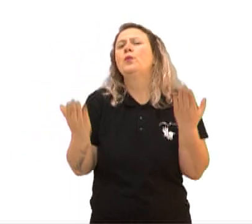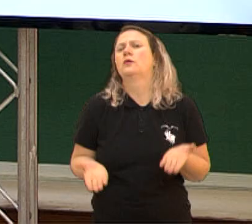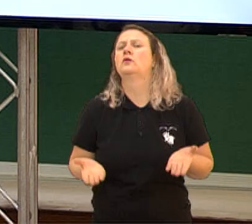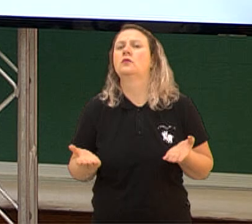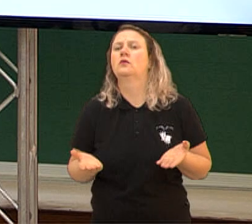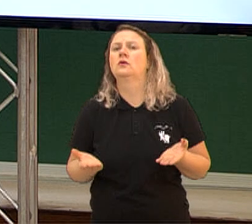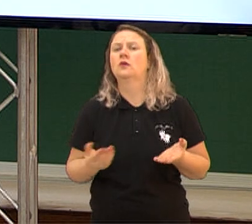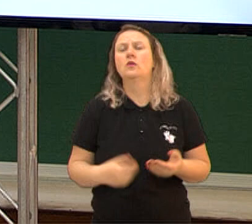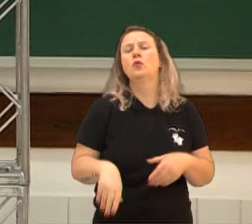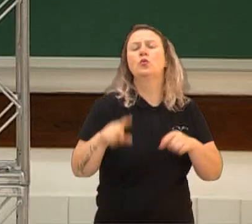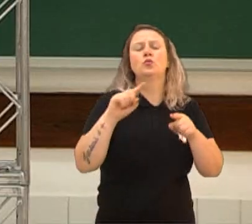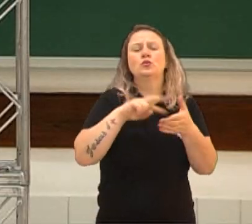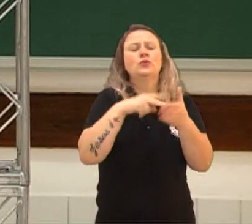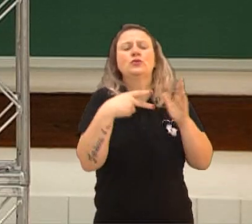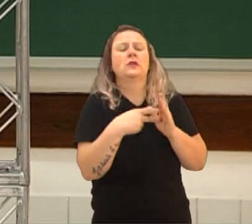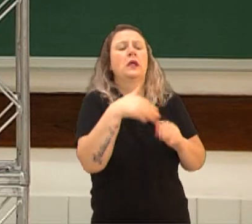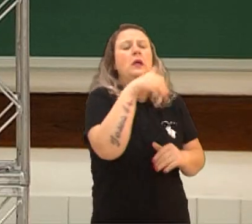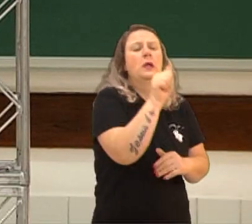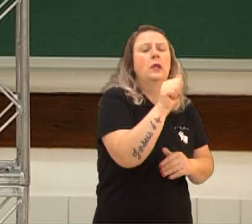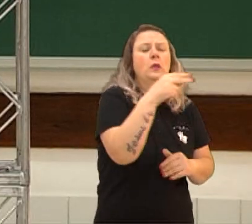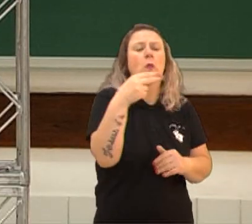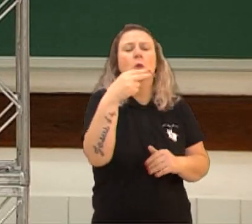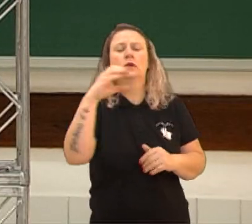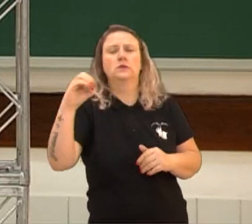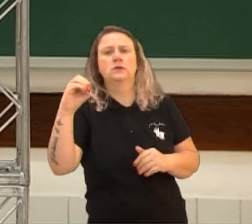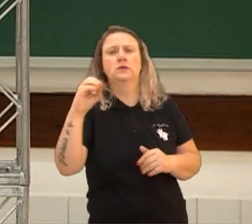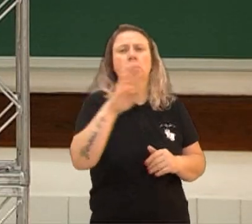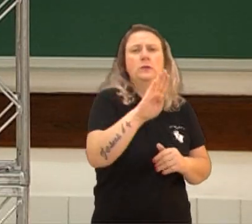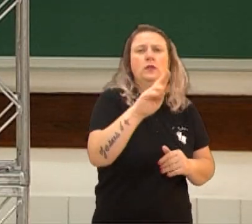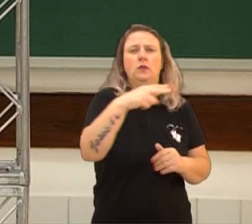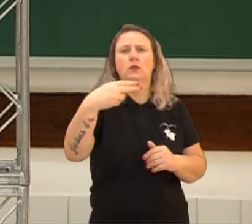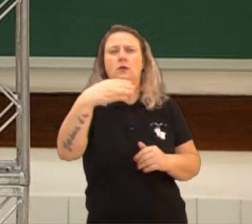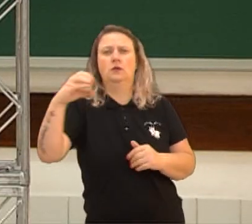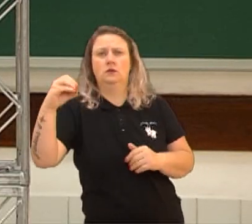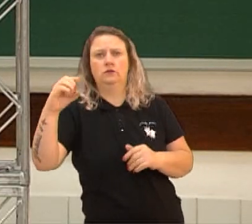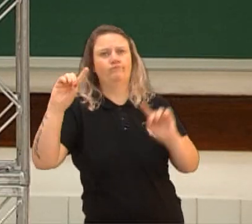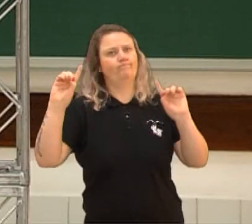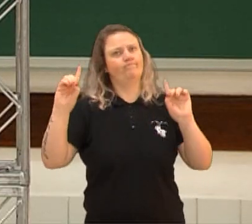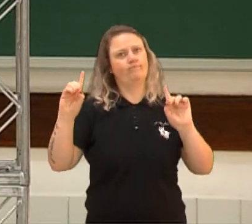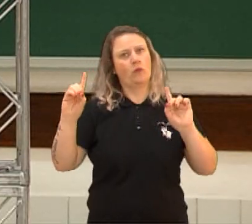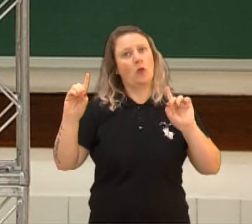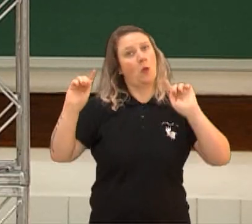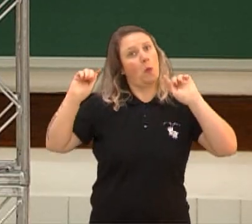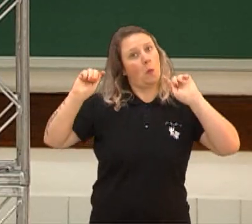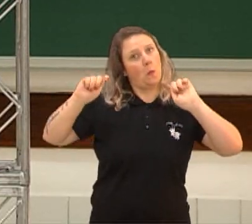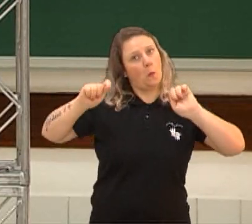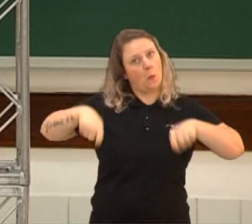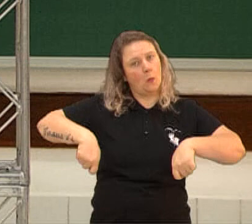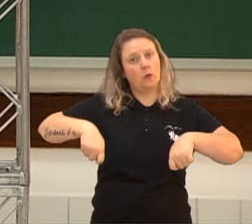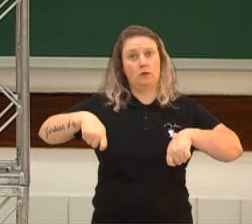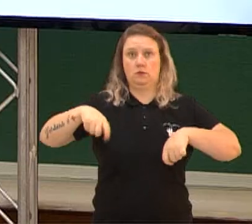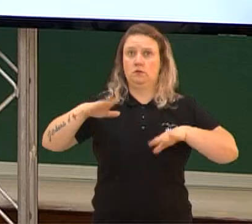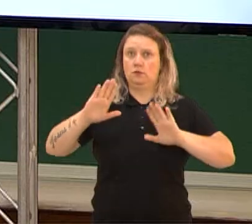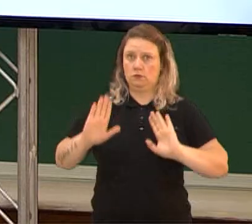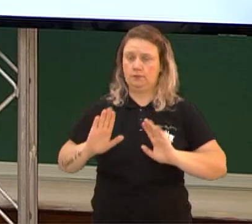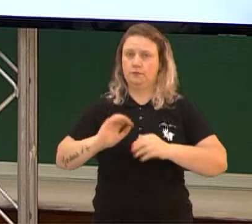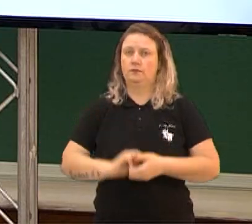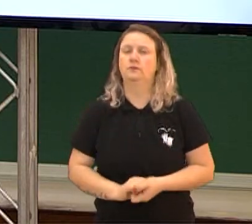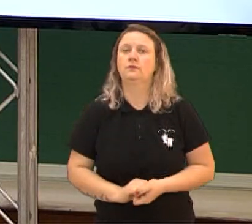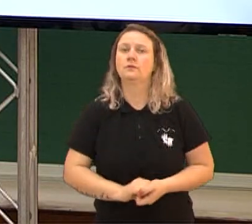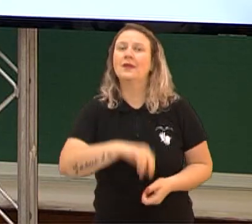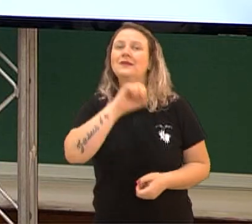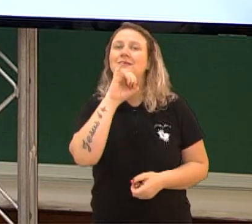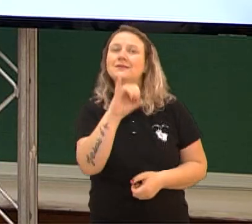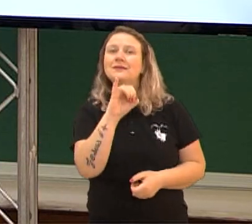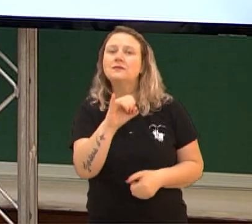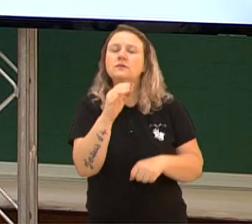a zero ou B igual a zero. Pode ser que esses números somados sejam zero, certo? Vou falar isso novamente, pessoal. Se